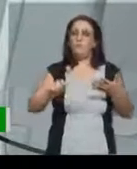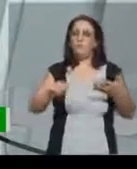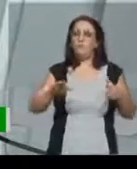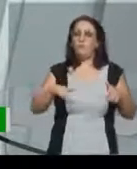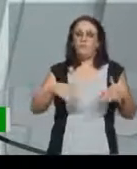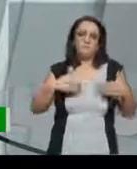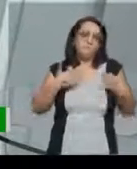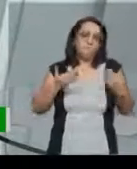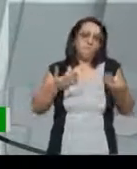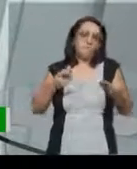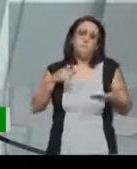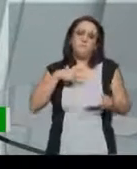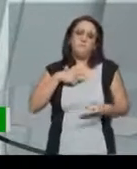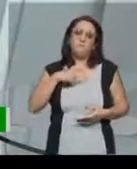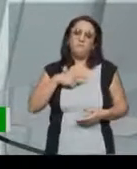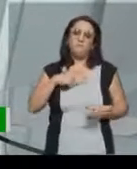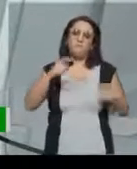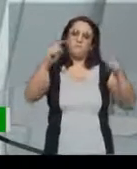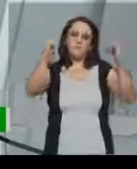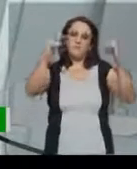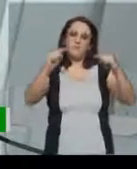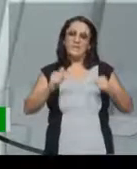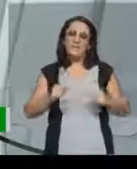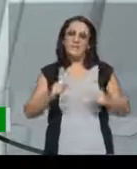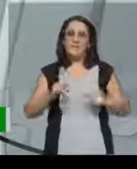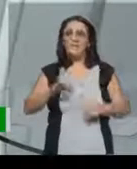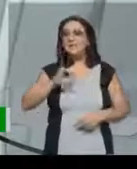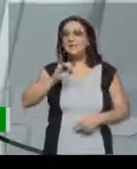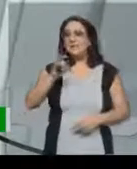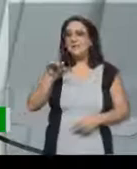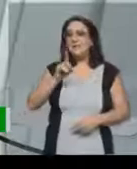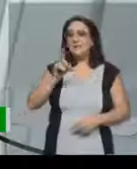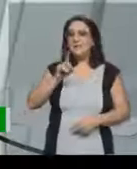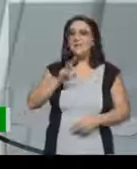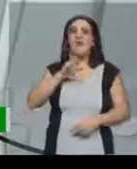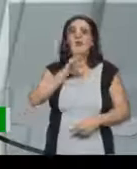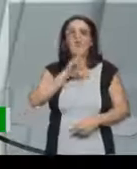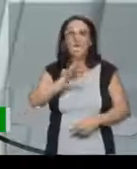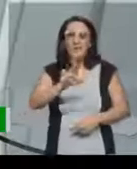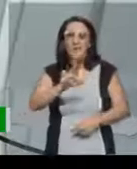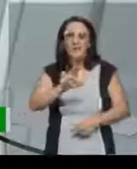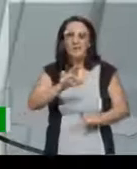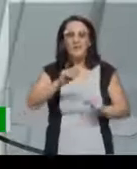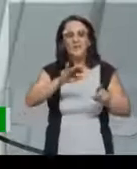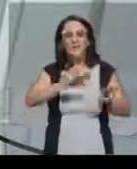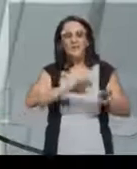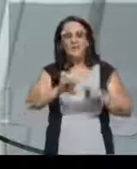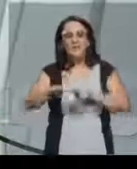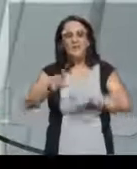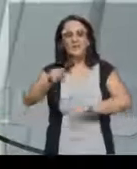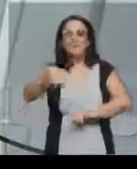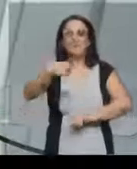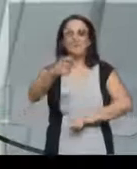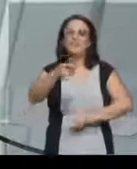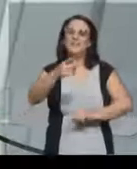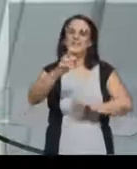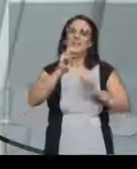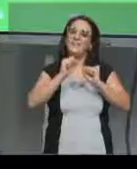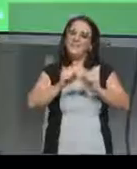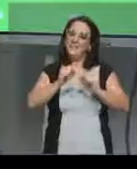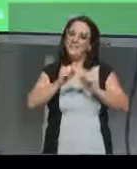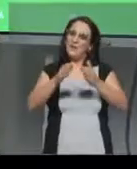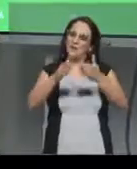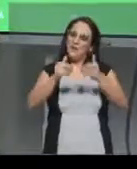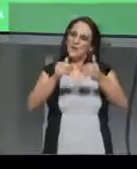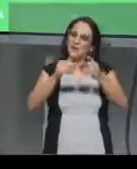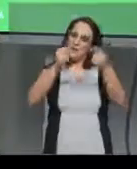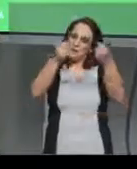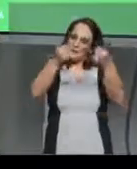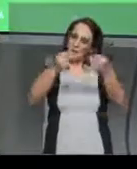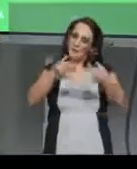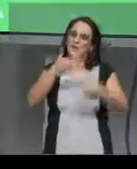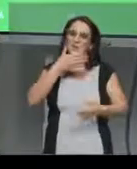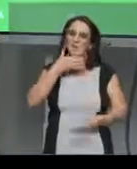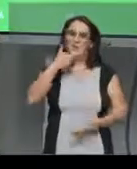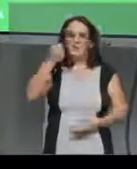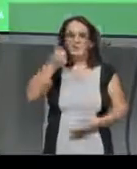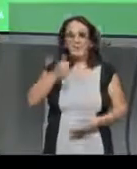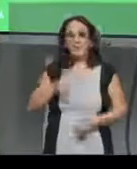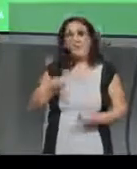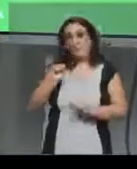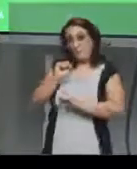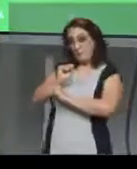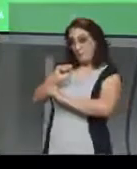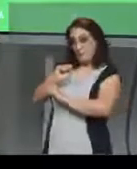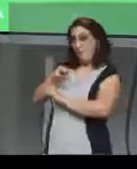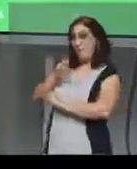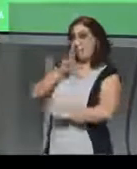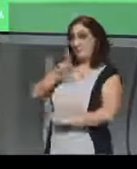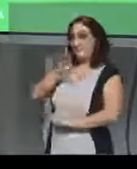Se eu não te respondi, Alexandre, semana que vem nós estamos aqui de novo. Espero ter entendido, espero ter